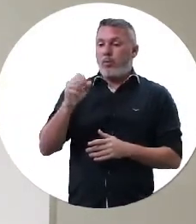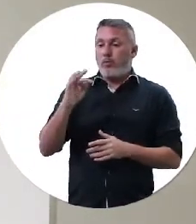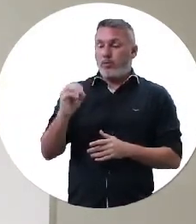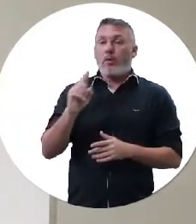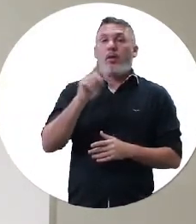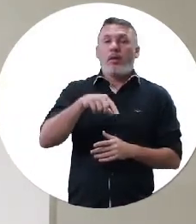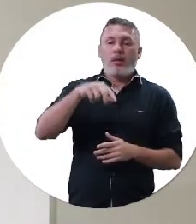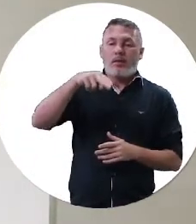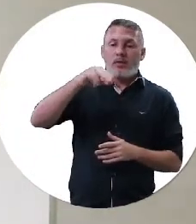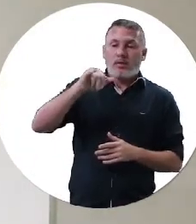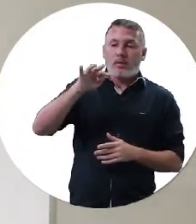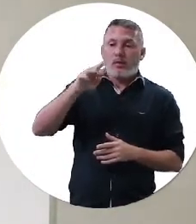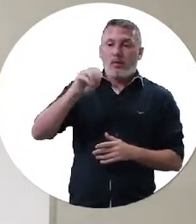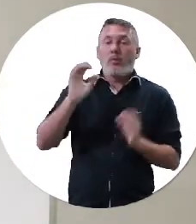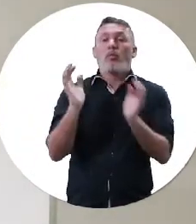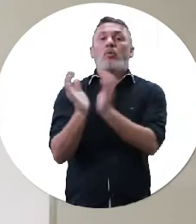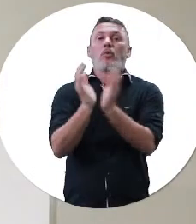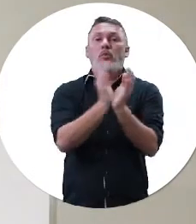NO2. Ok?